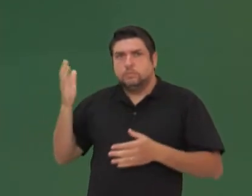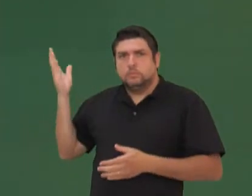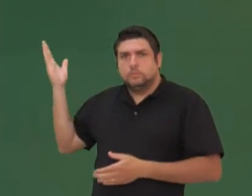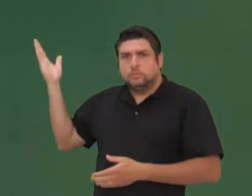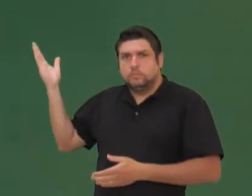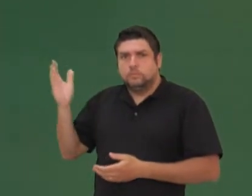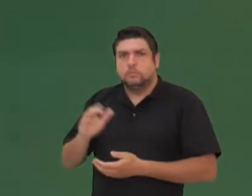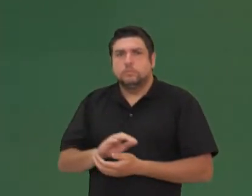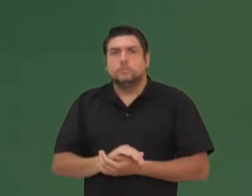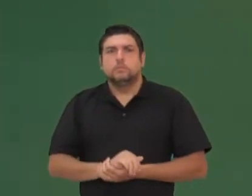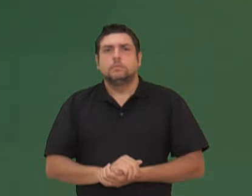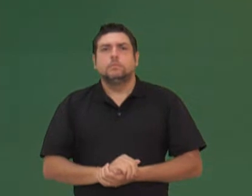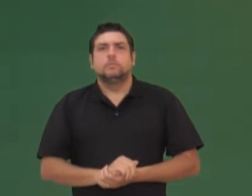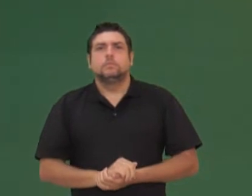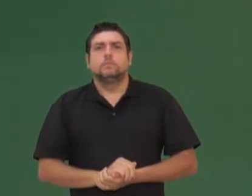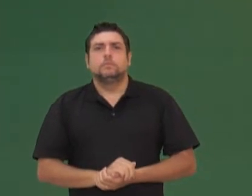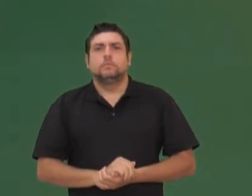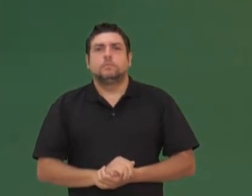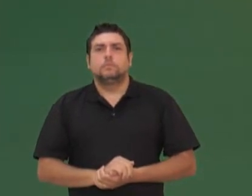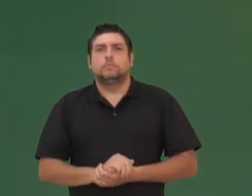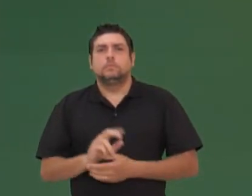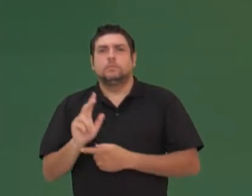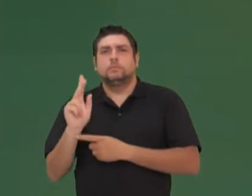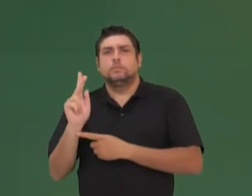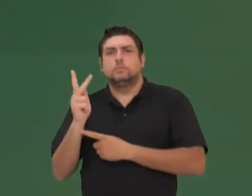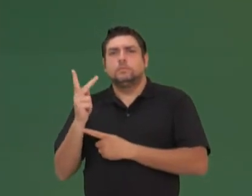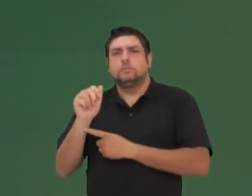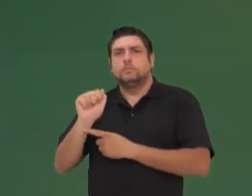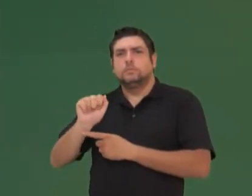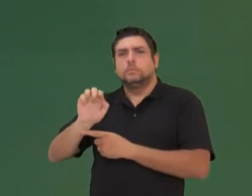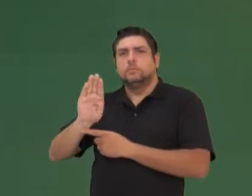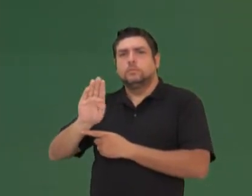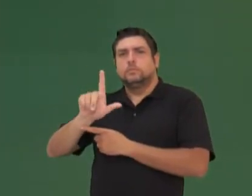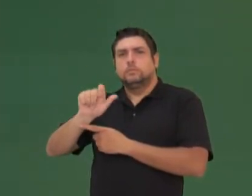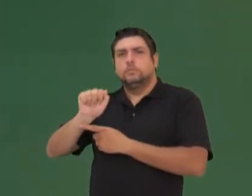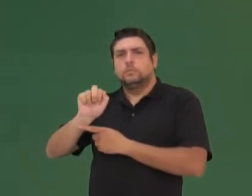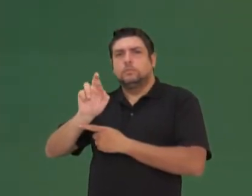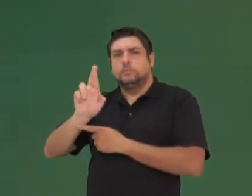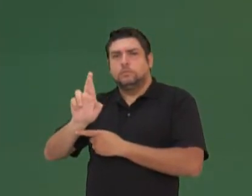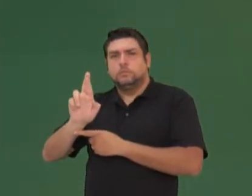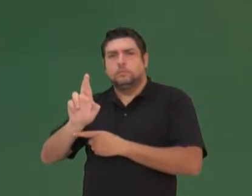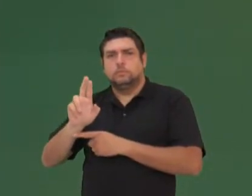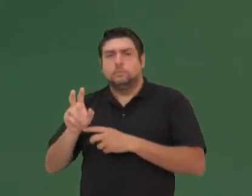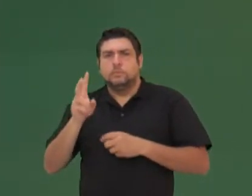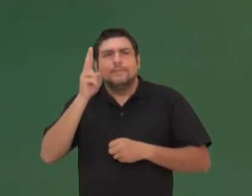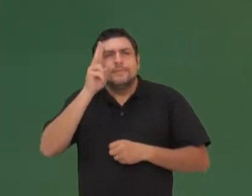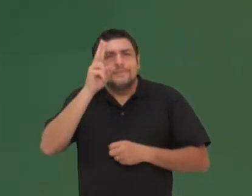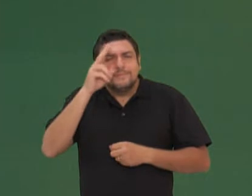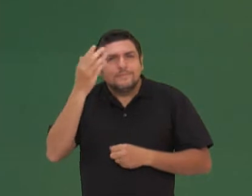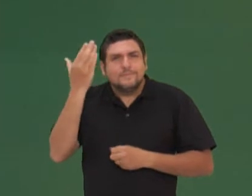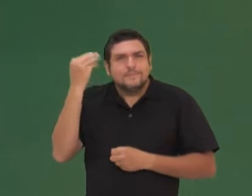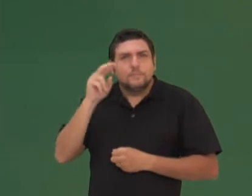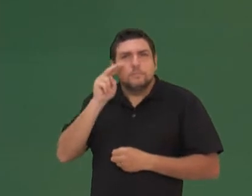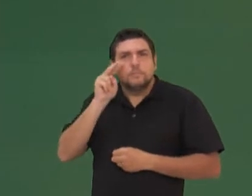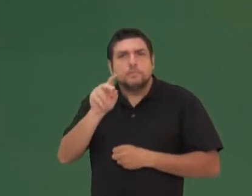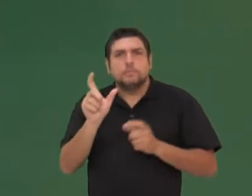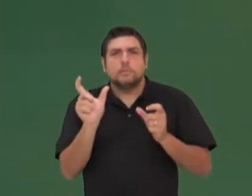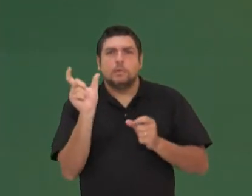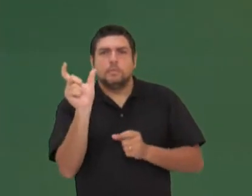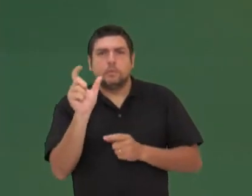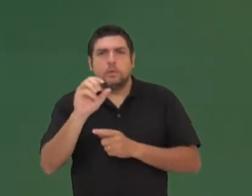acordáis? Podemos utilizar, como hemos visto em uma classe, as palavras ojalá, tomara, a palavra que